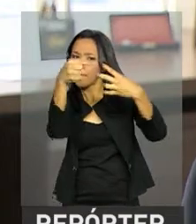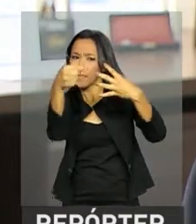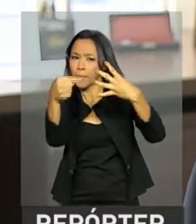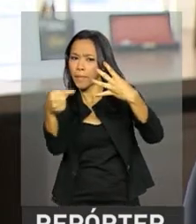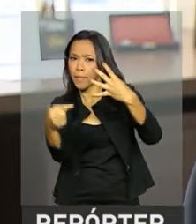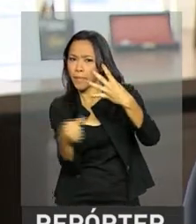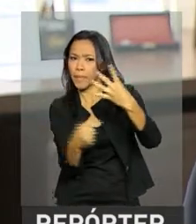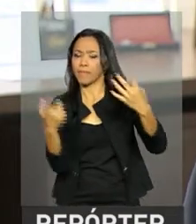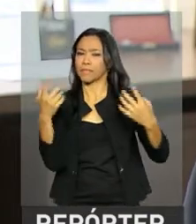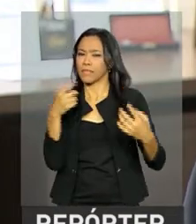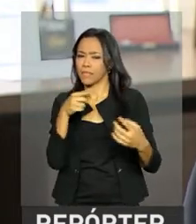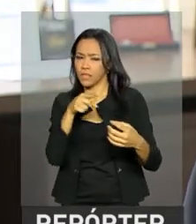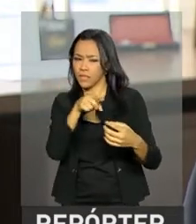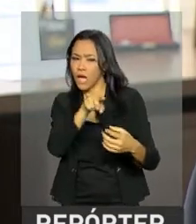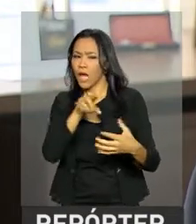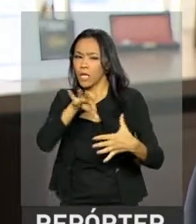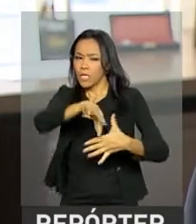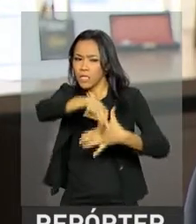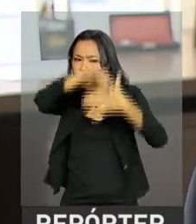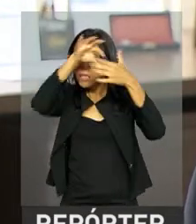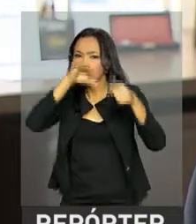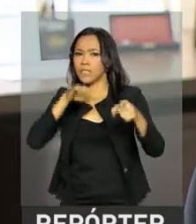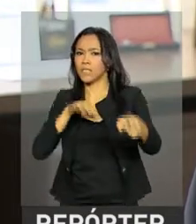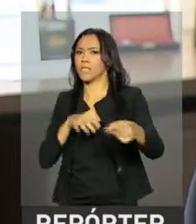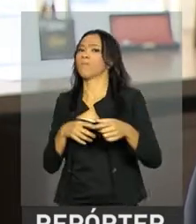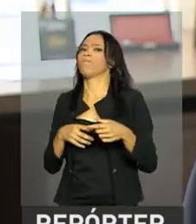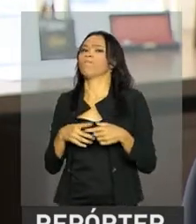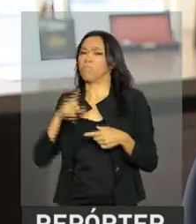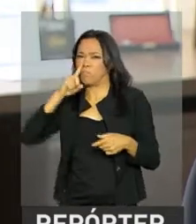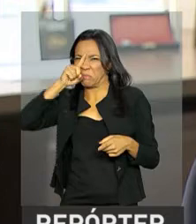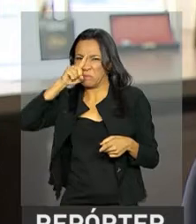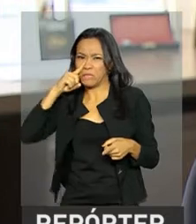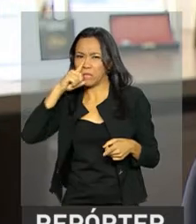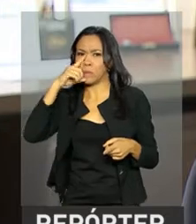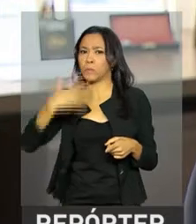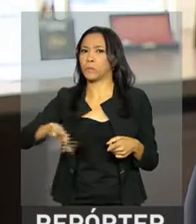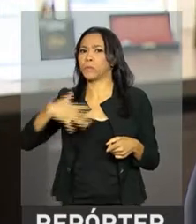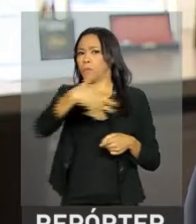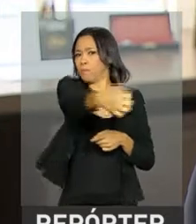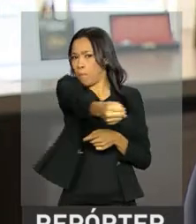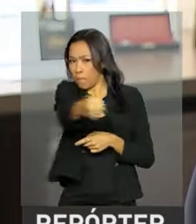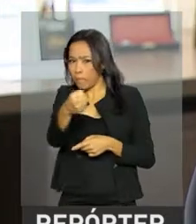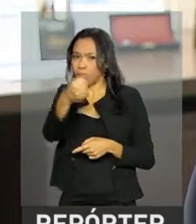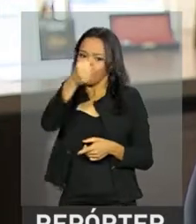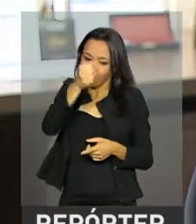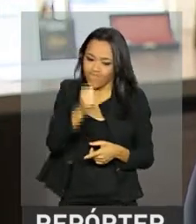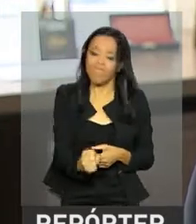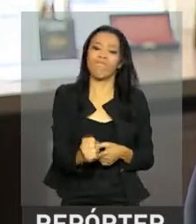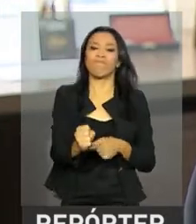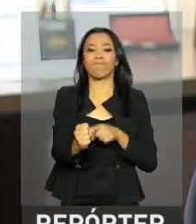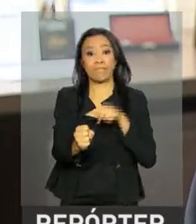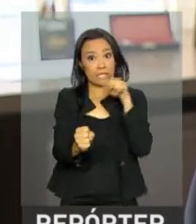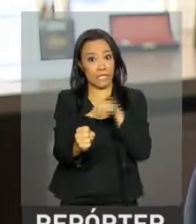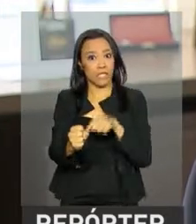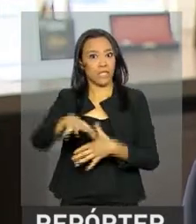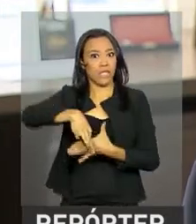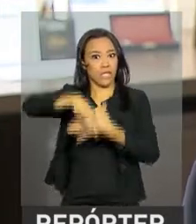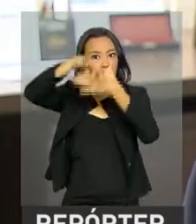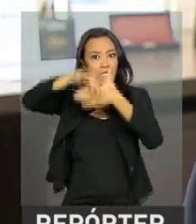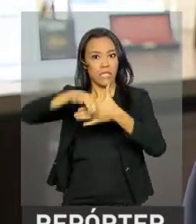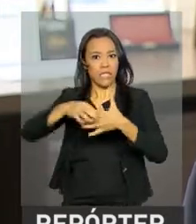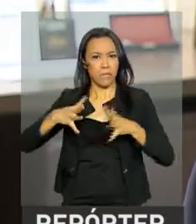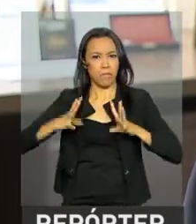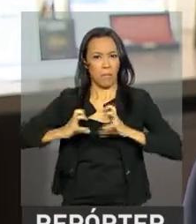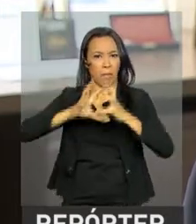líderes é de facções criminosas é que efetivamente têm o papel de liderança e